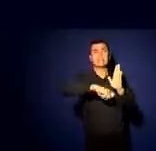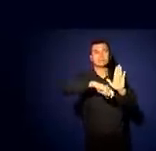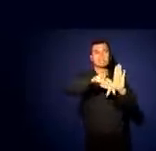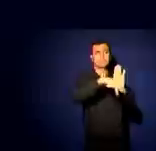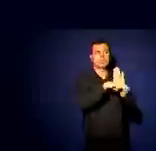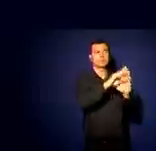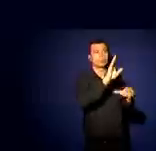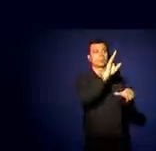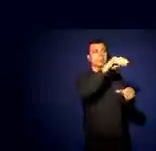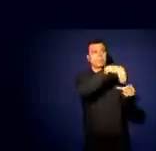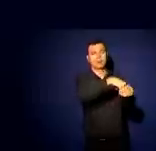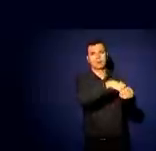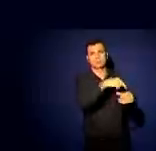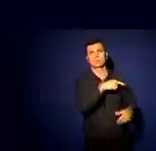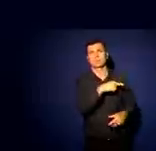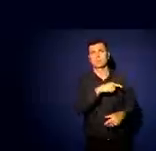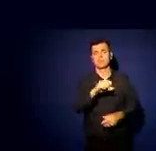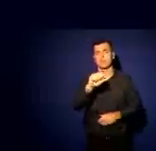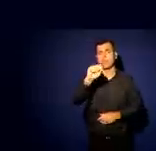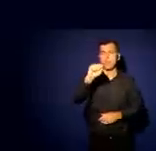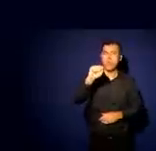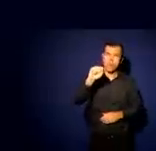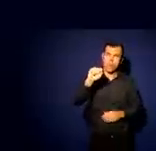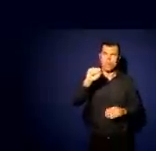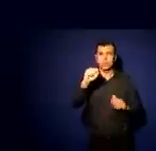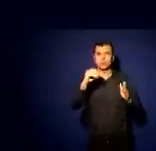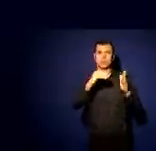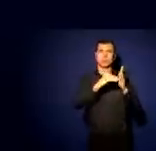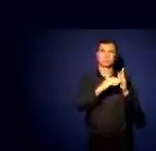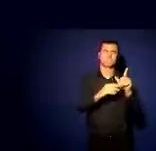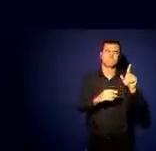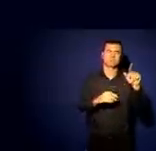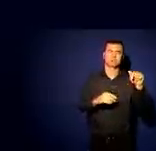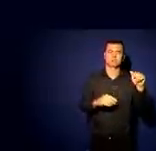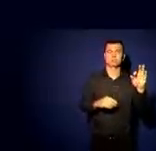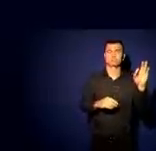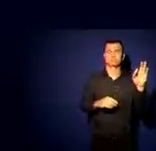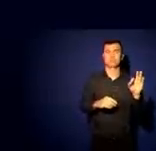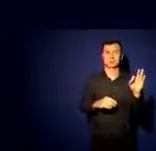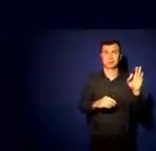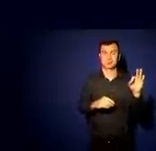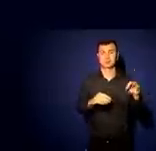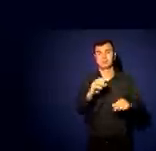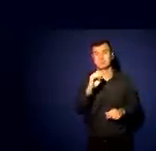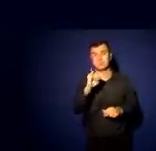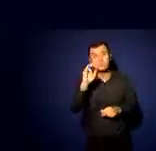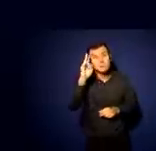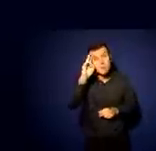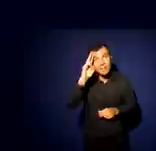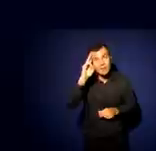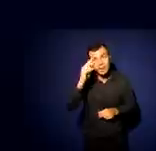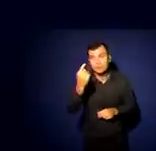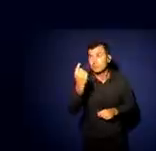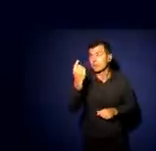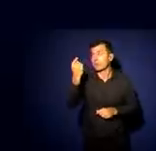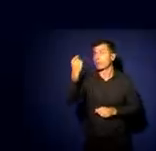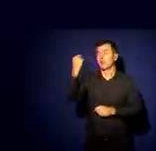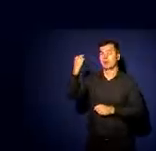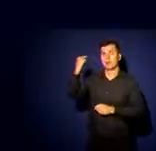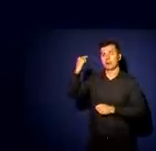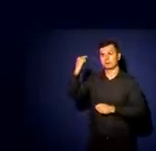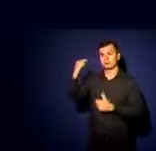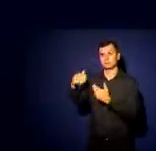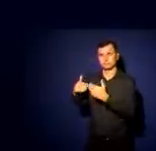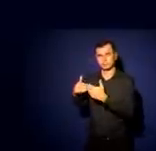real entre 8 e 17% e se olhando historicamente para o Brasil mesmo não absoluto e mesmo contra a